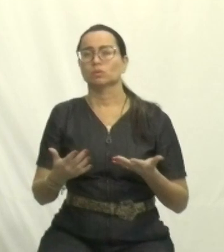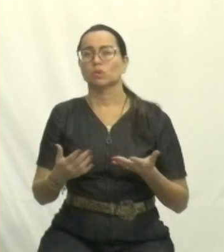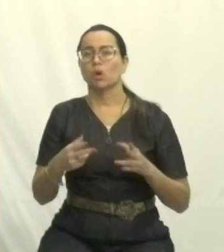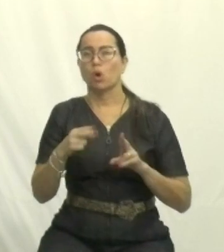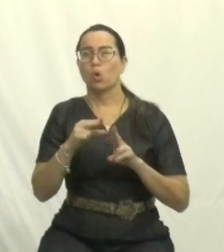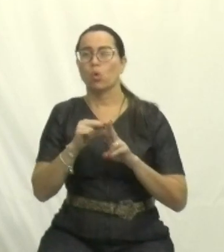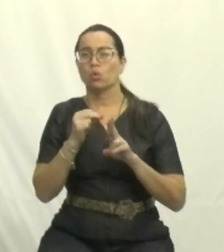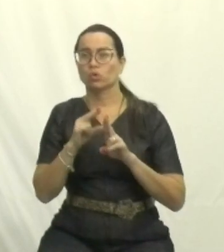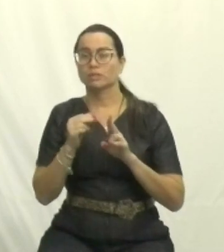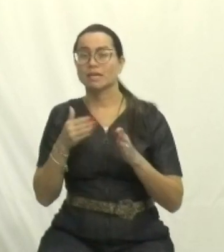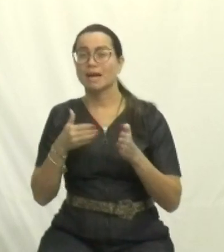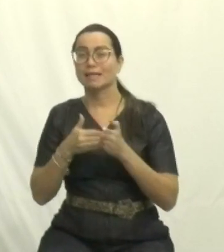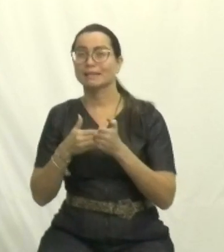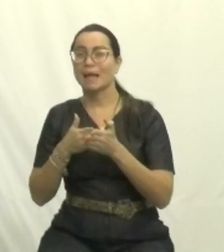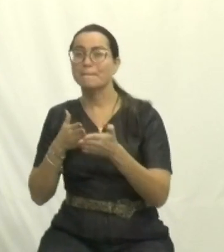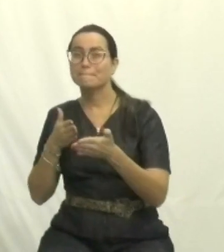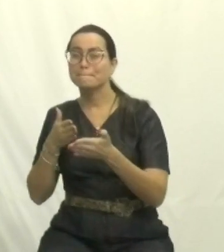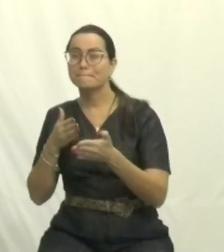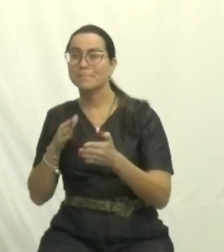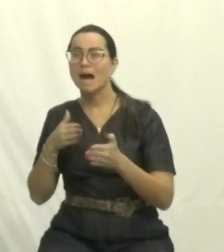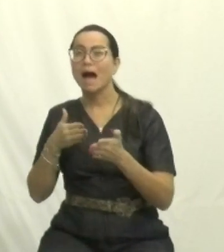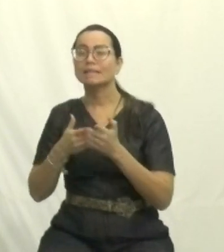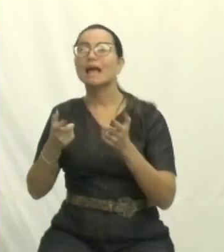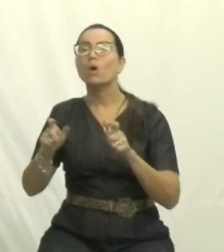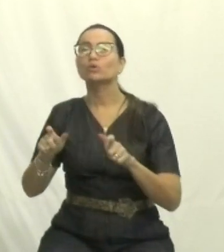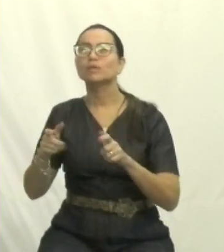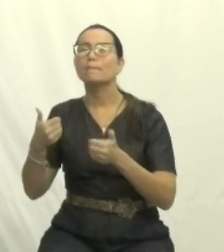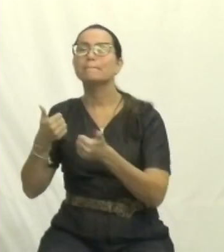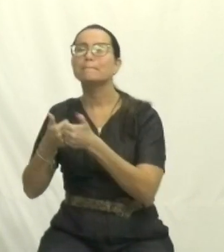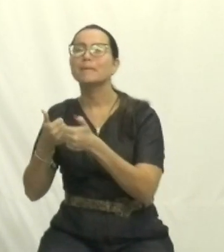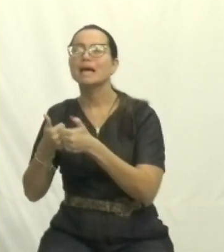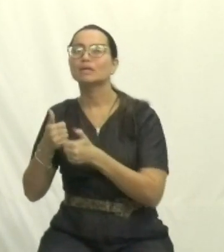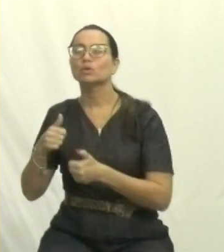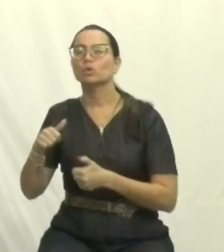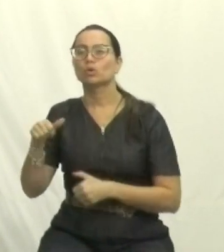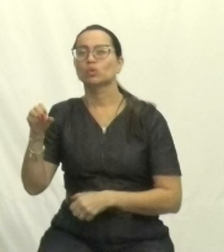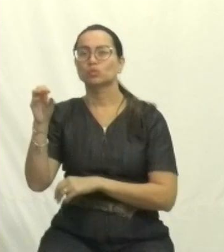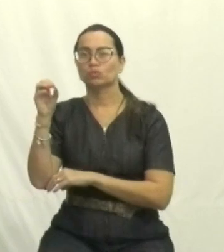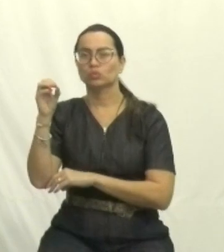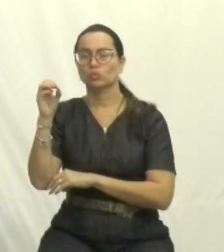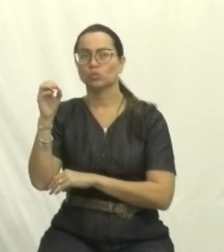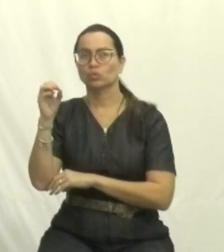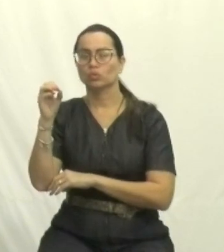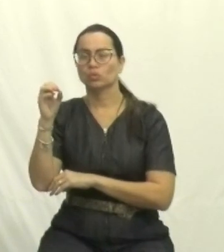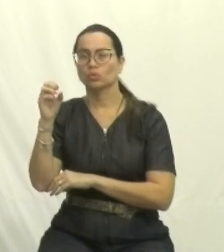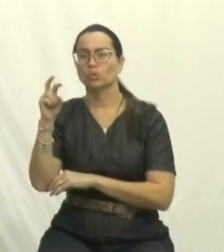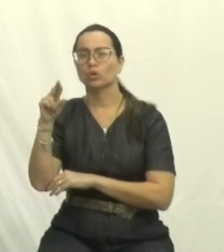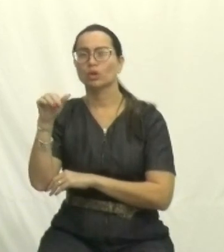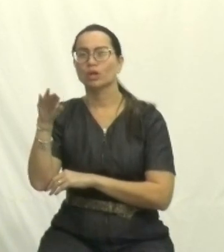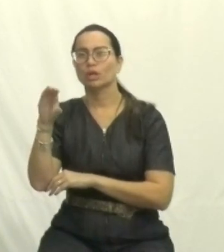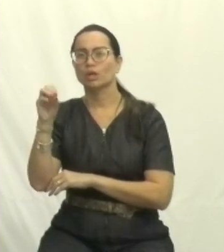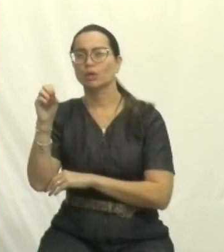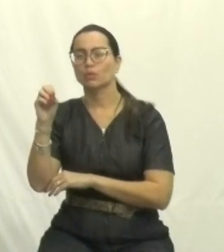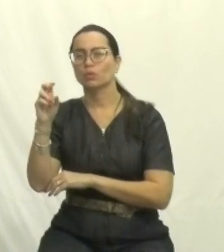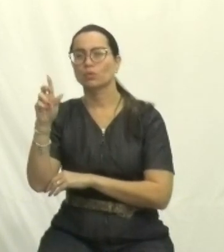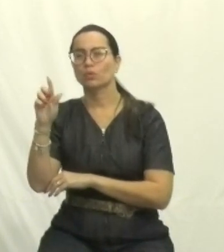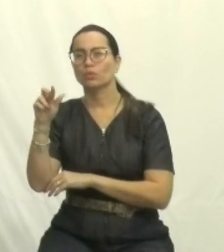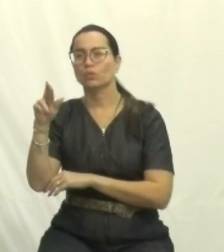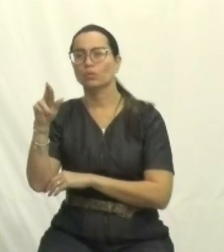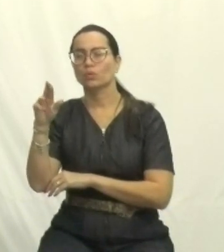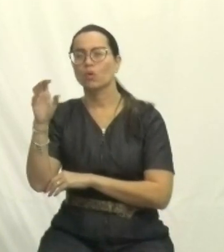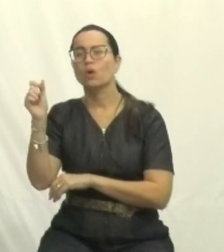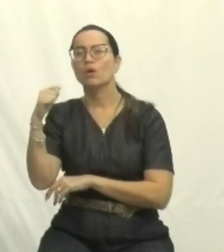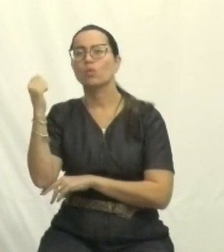favor. E aí tem uma organização melhor de como nós somos distribuídos no terreno, né? O 4º Batalhão, a sede